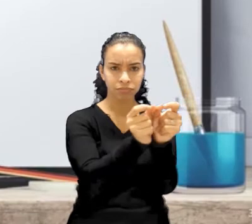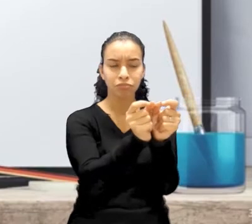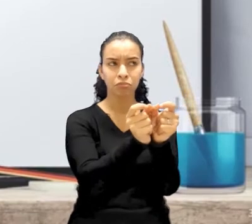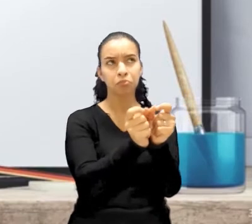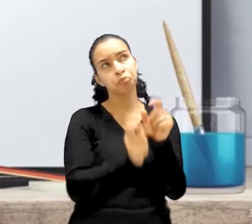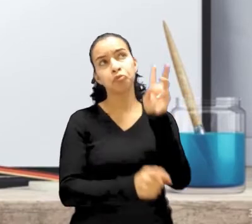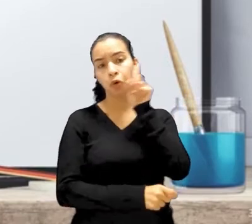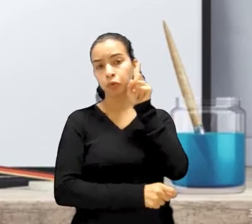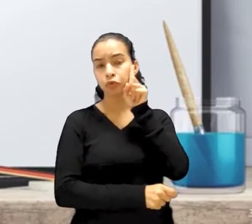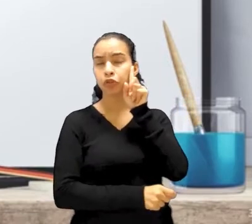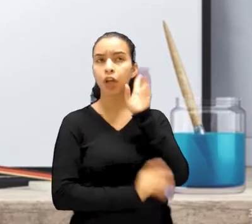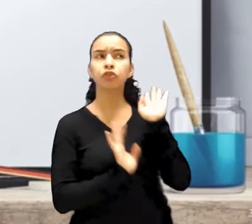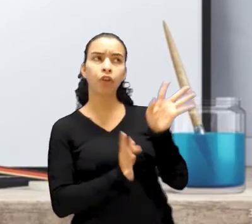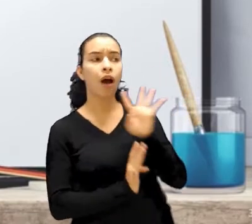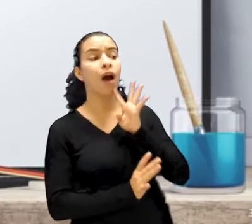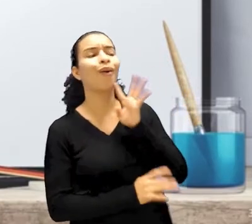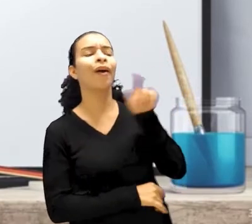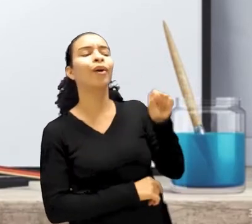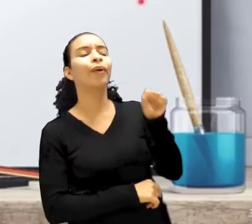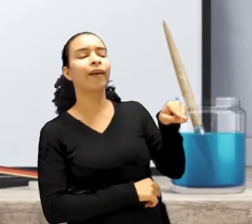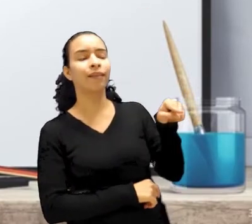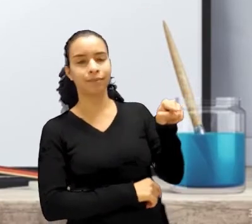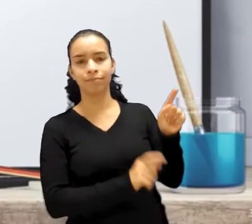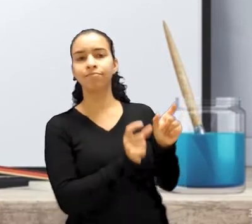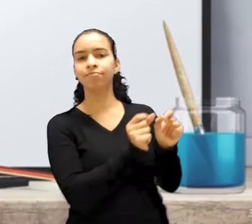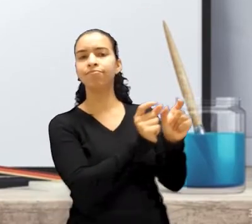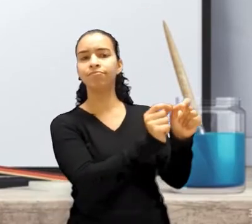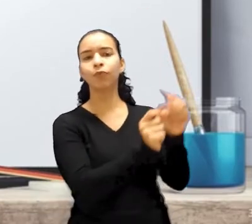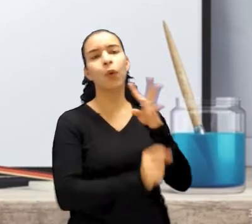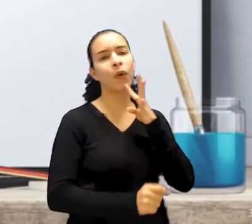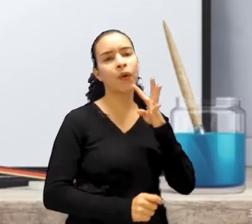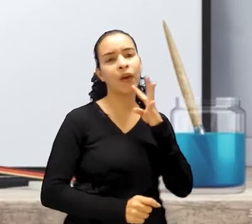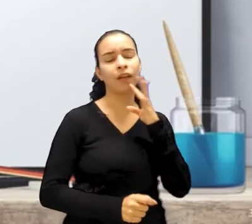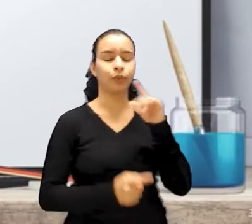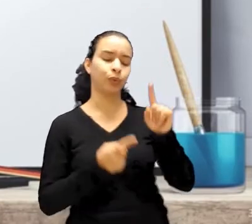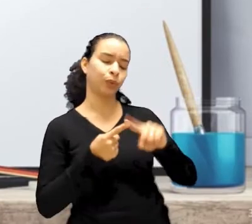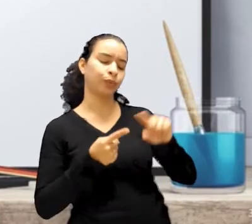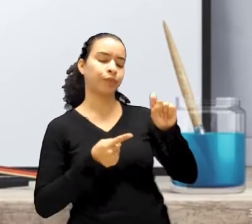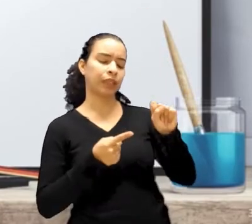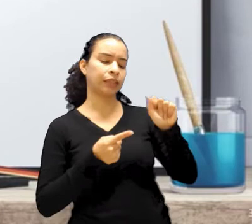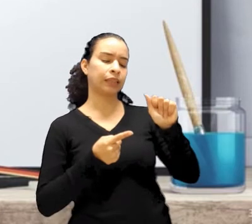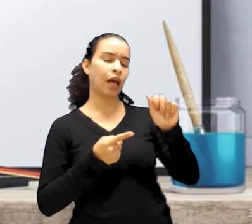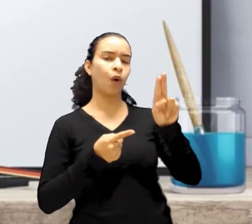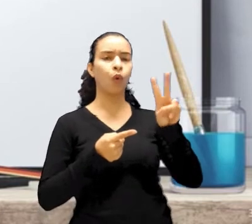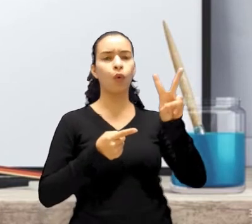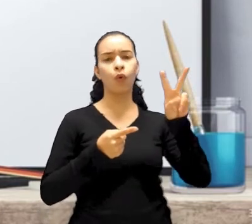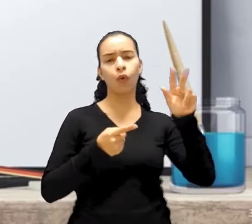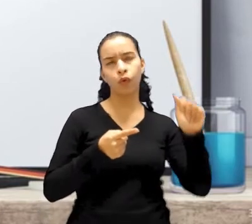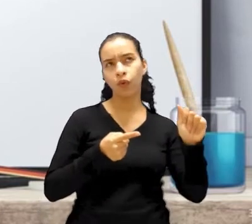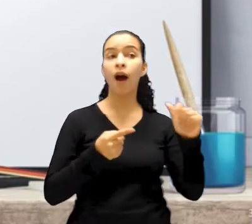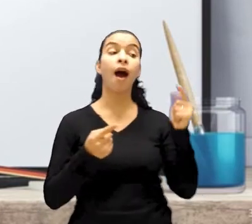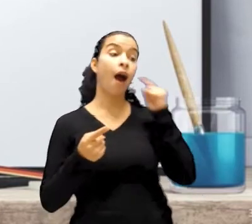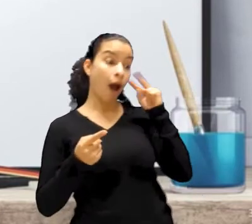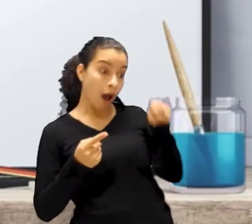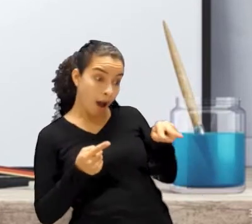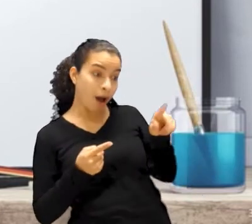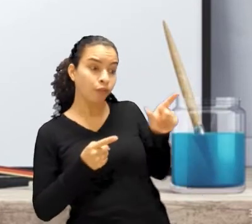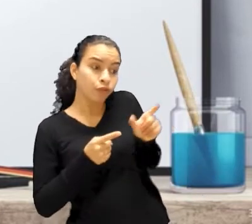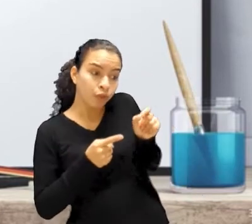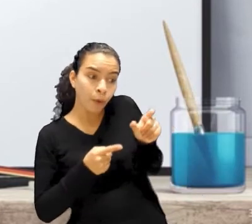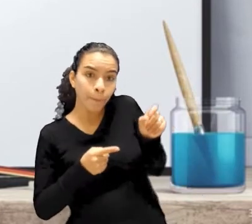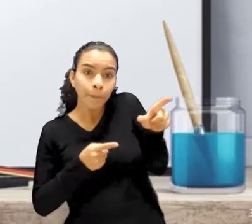dia normalmente, né? E essas formigas cortadeiras são as saúvas, que nós falamos, é